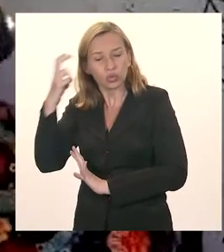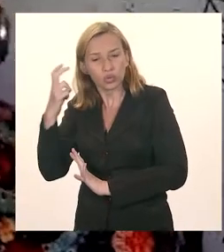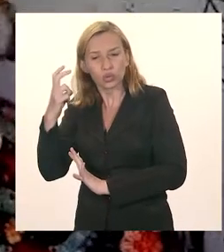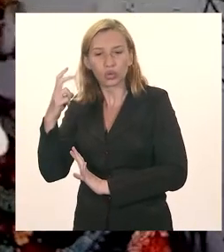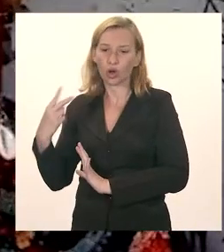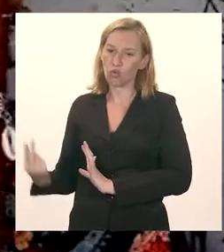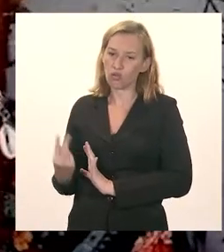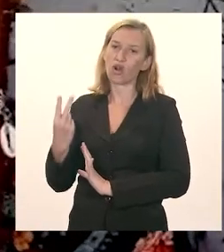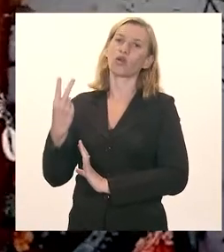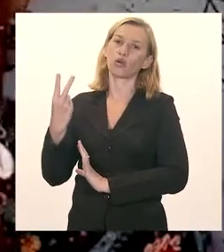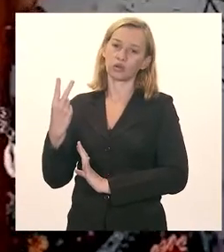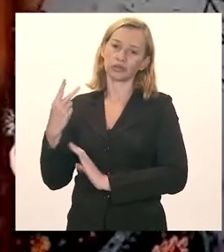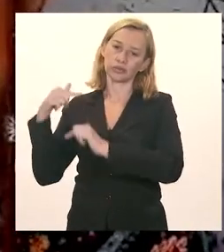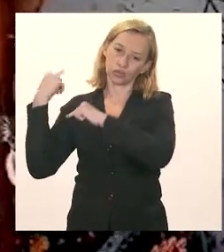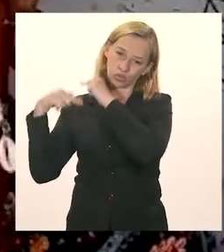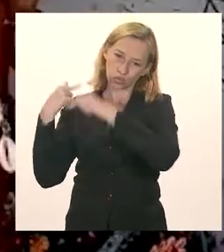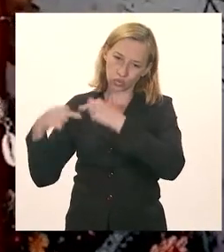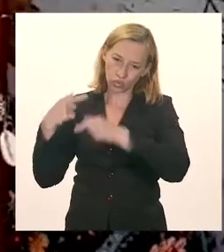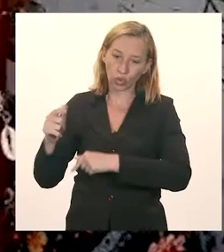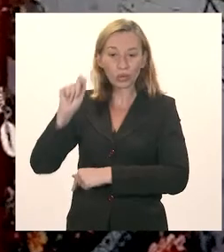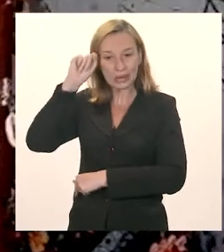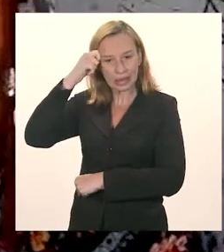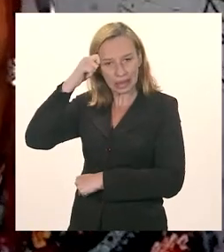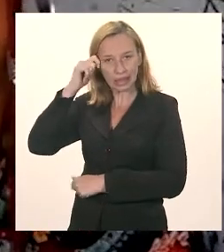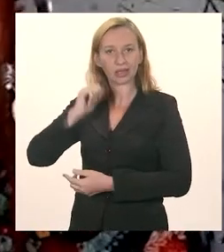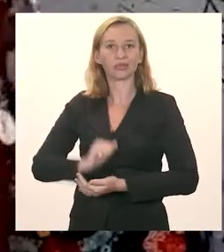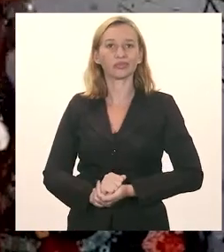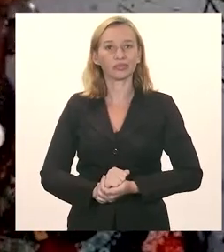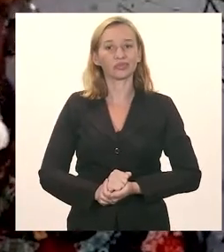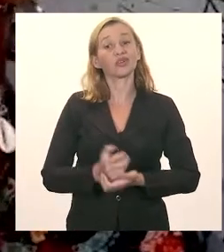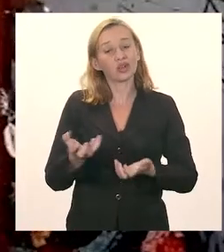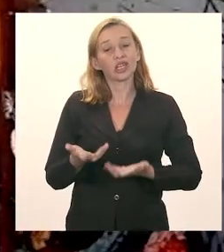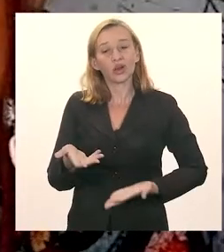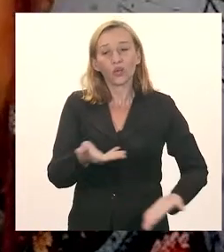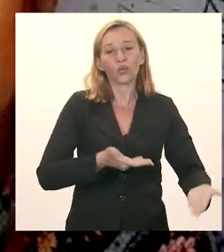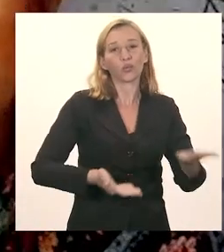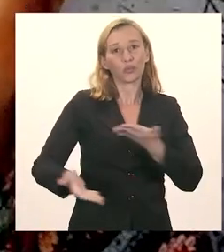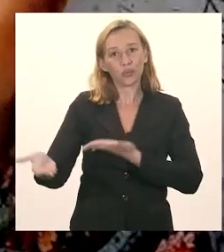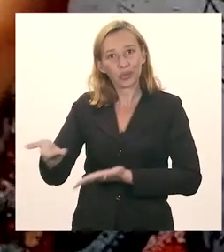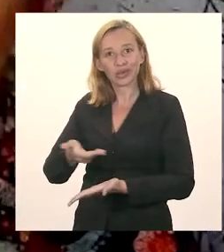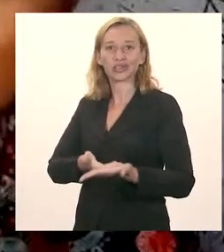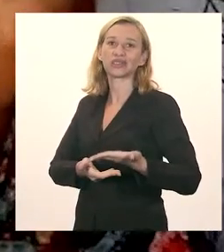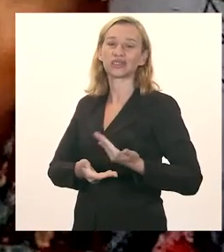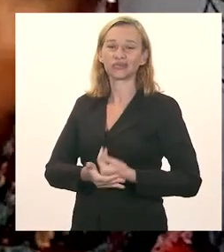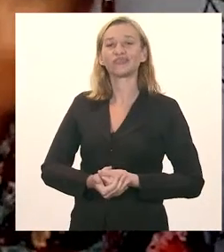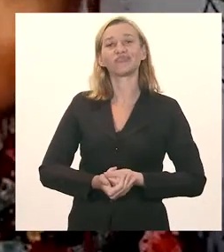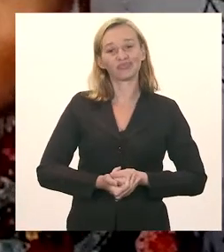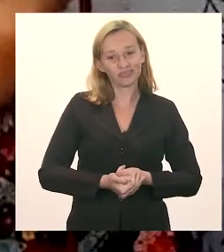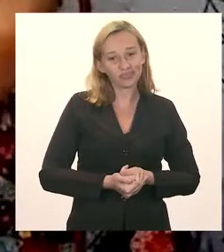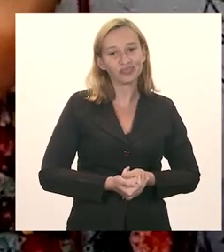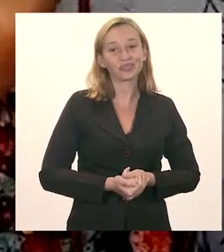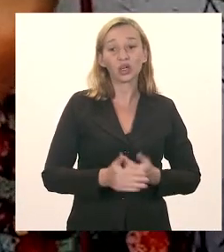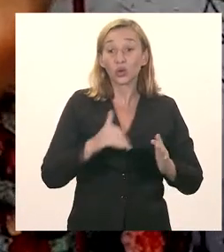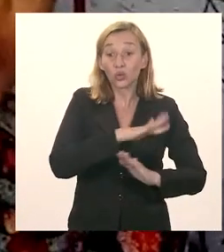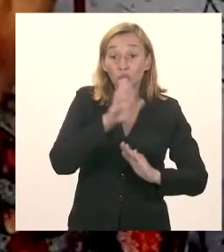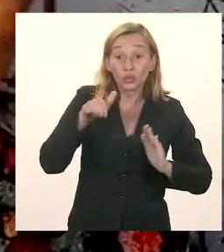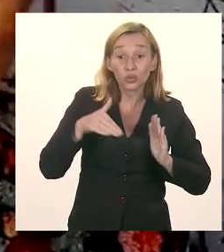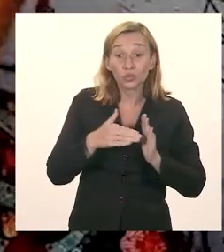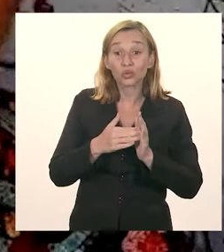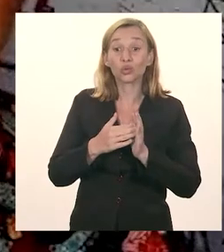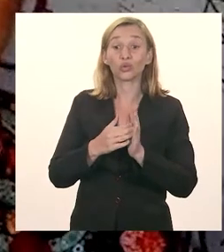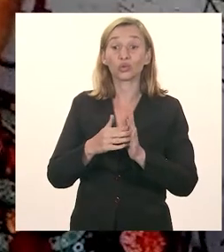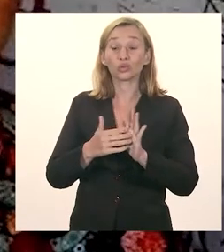valor dessa minha ancestralidade negra. Eu quis compartilhar com as pessoas que estão ao meu redor,